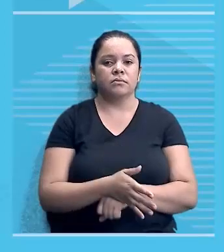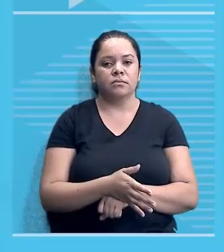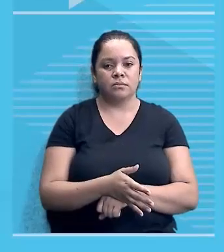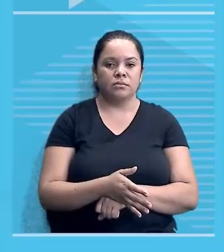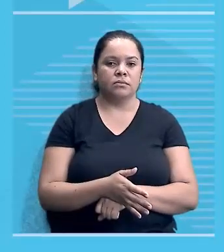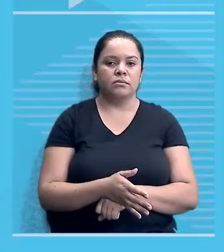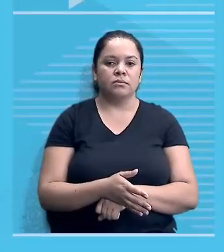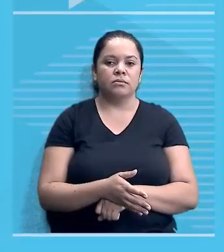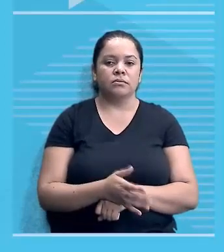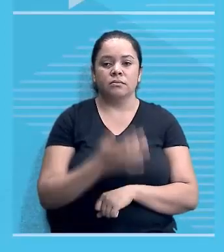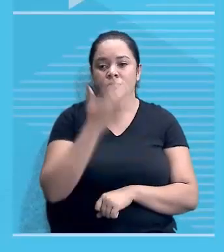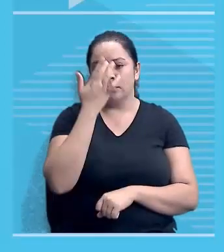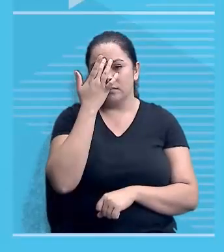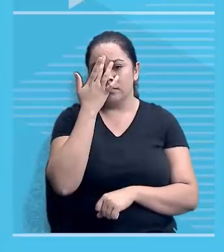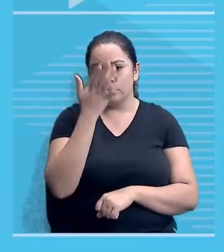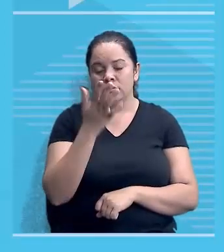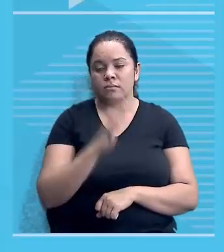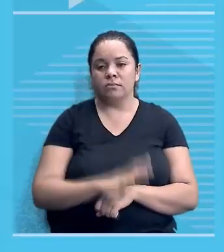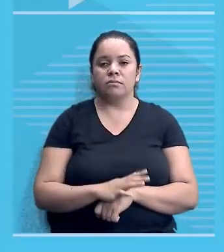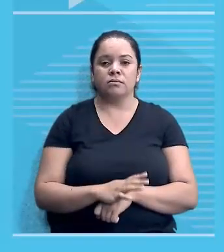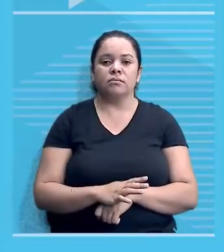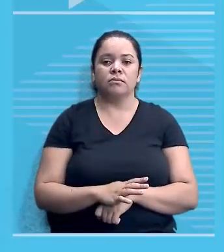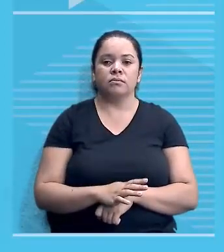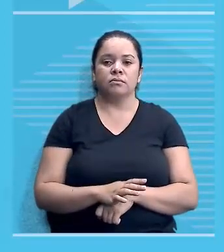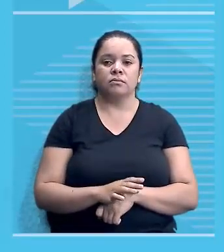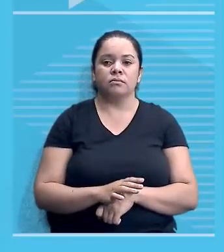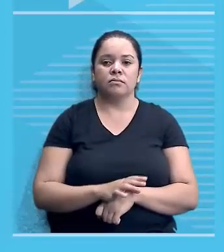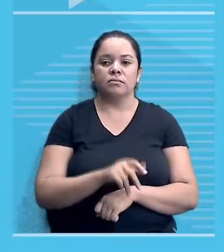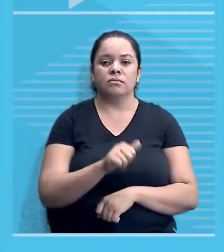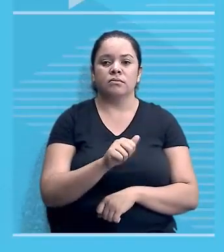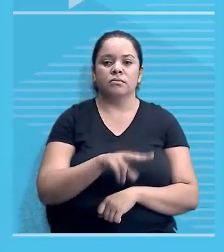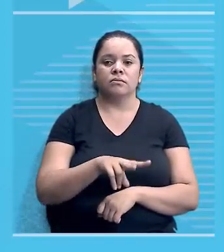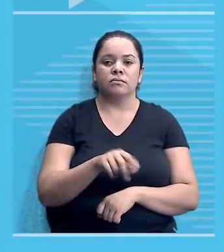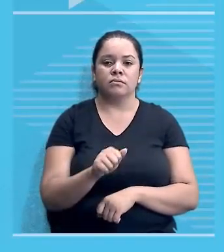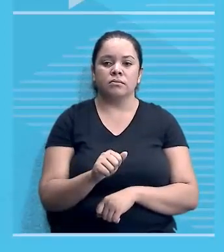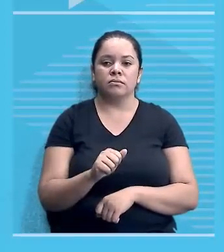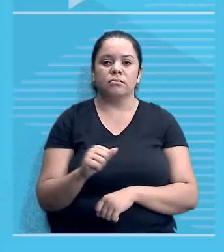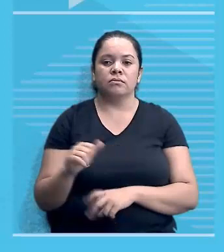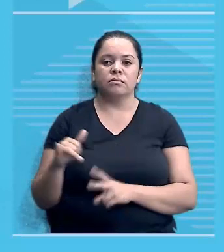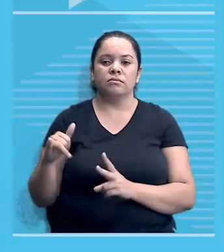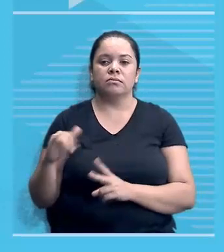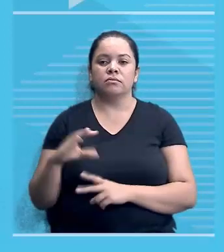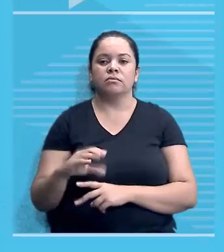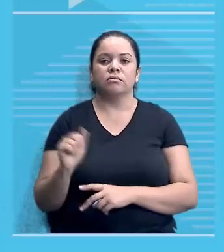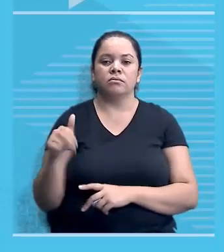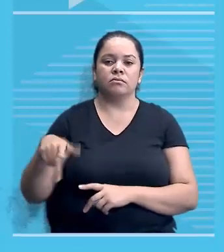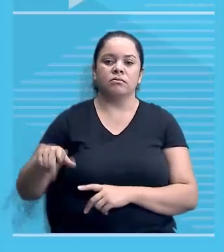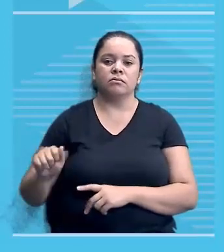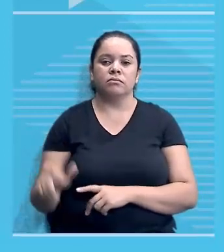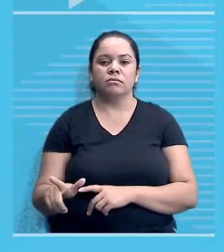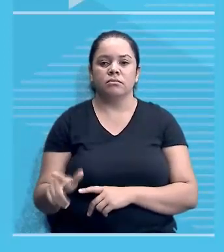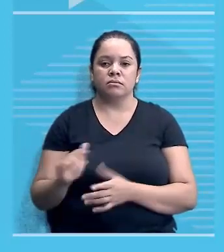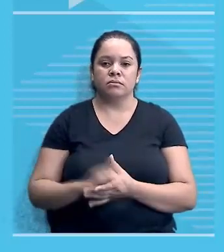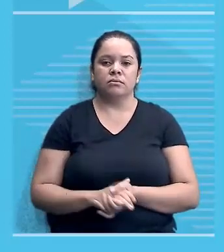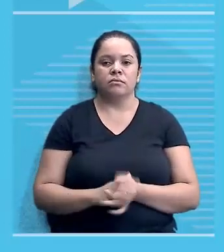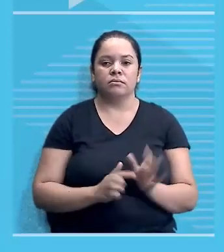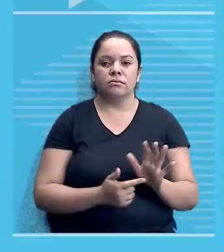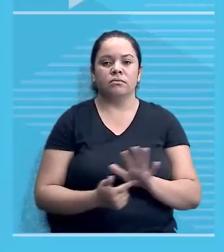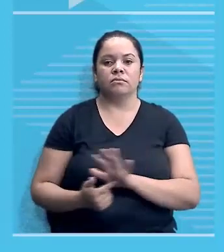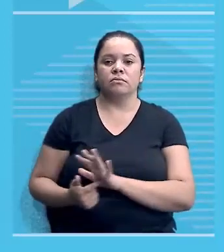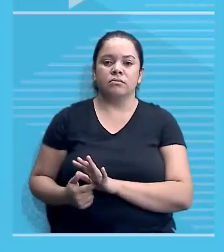Google seja coloca lá o canal Ava canal no Google que aí aparece na opção E aí o acesso é bastante